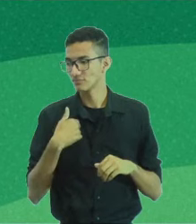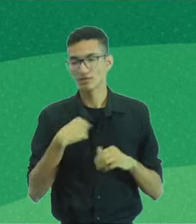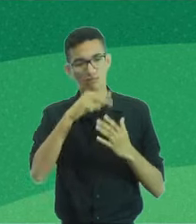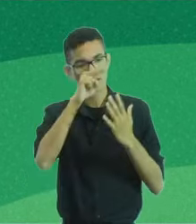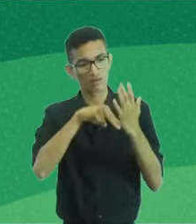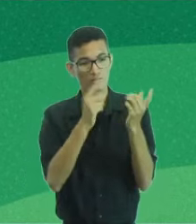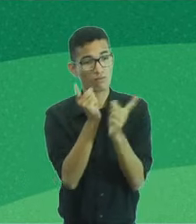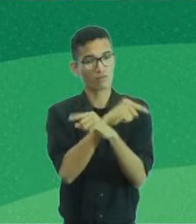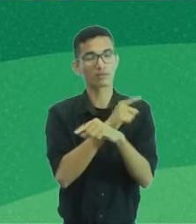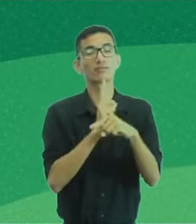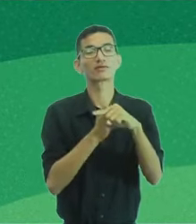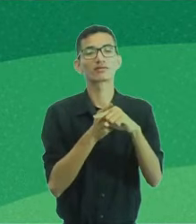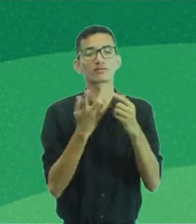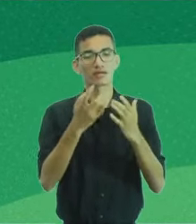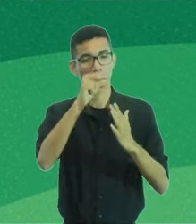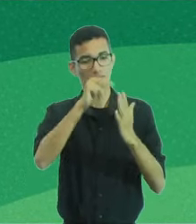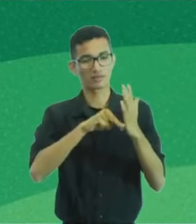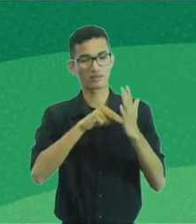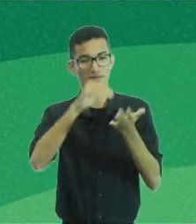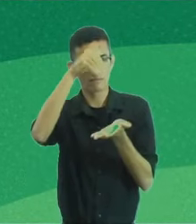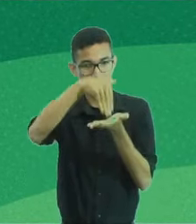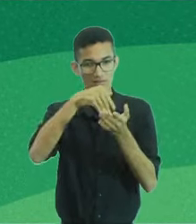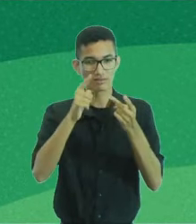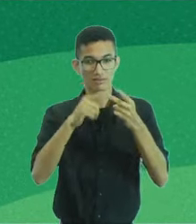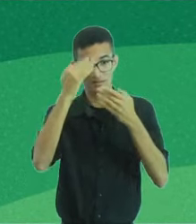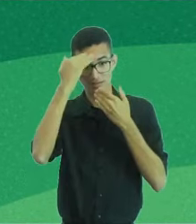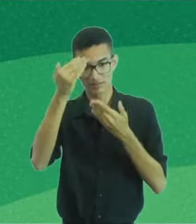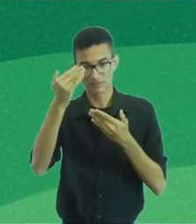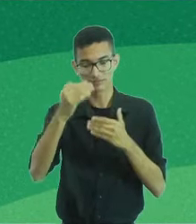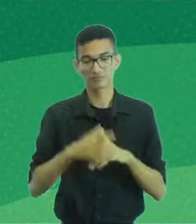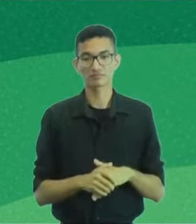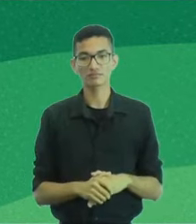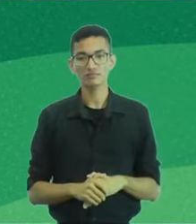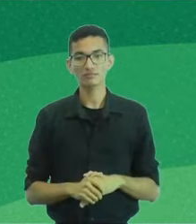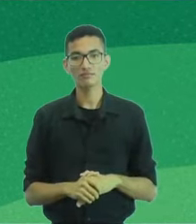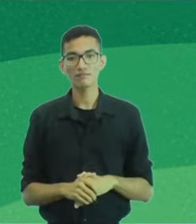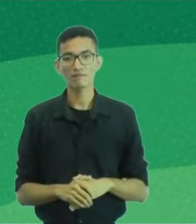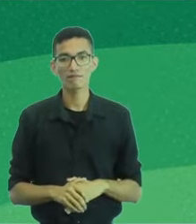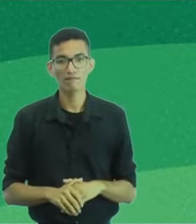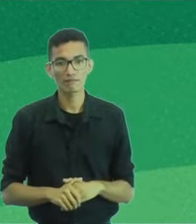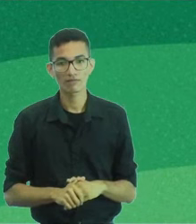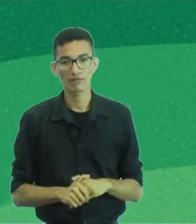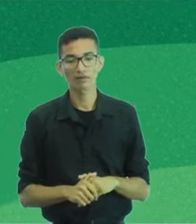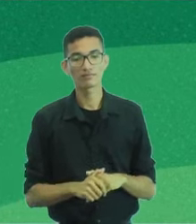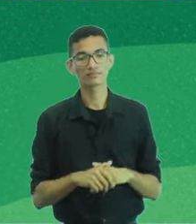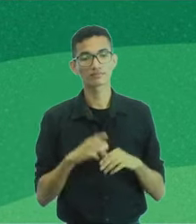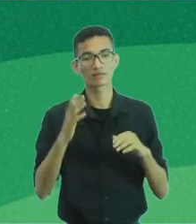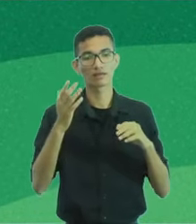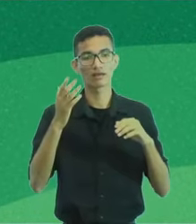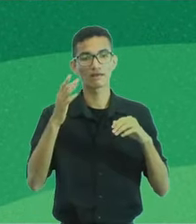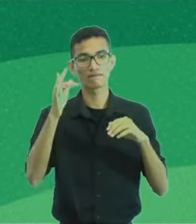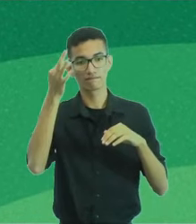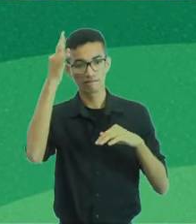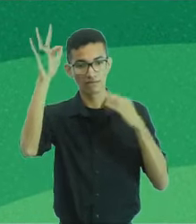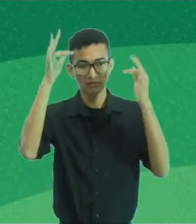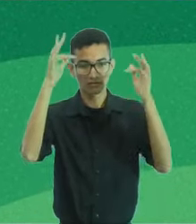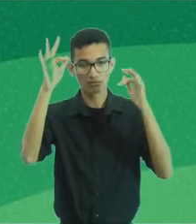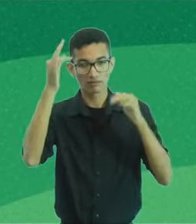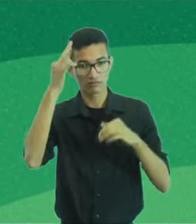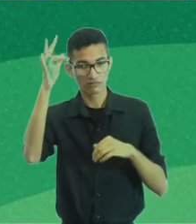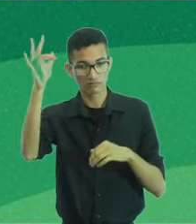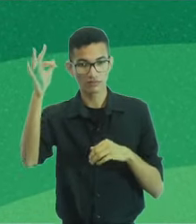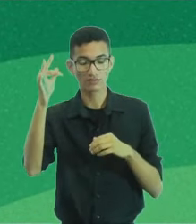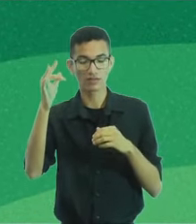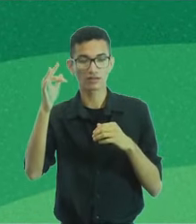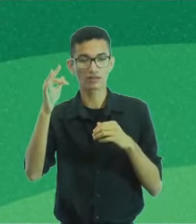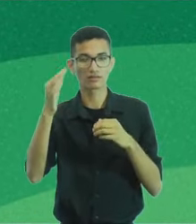porque eu quero terminar na gratidão que foi o que eu falei que eu venho falar hoje a filosofia da galinha é uma ideia de tipo assim